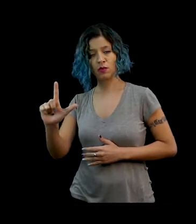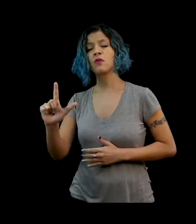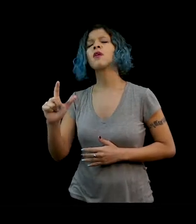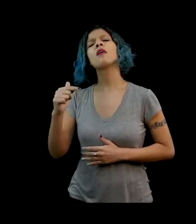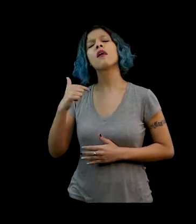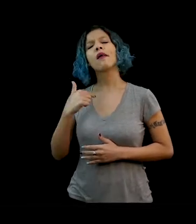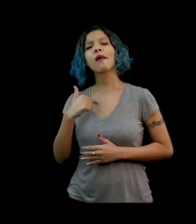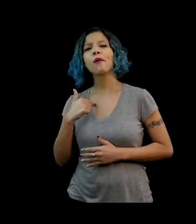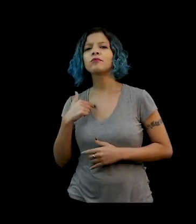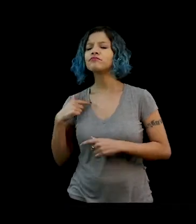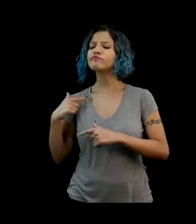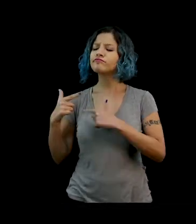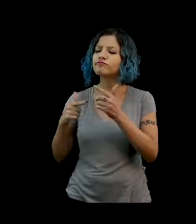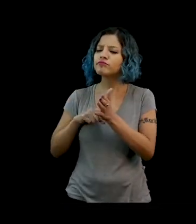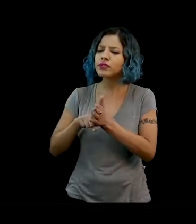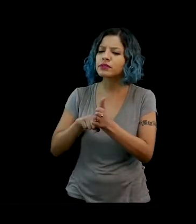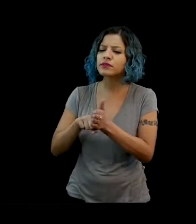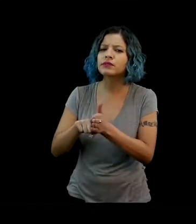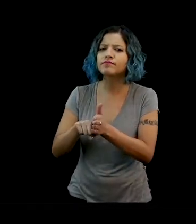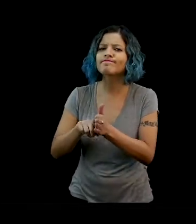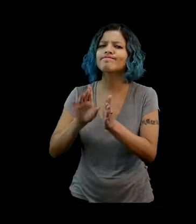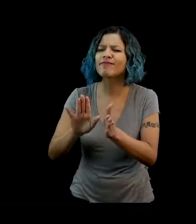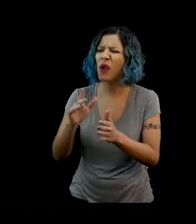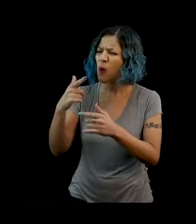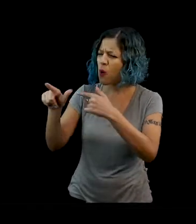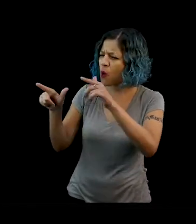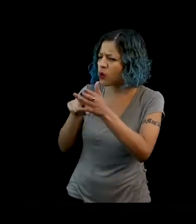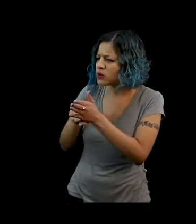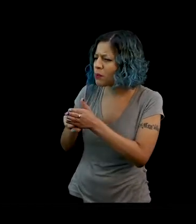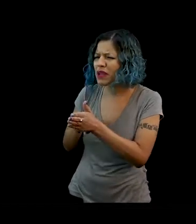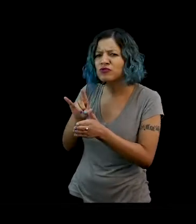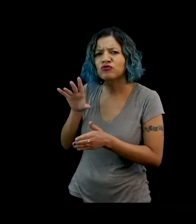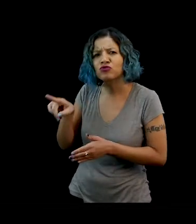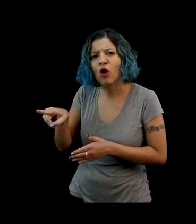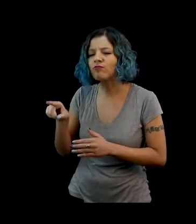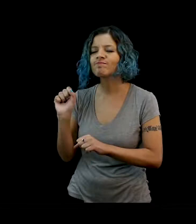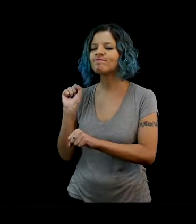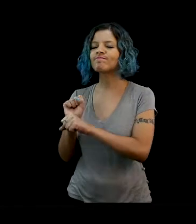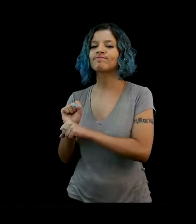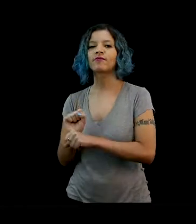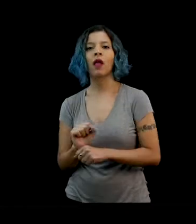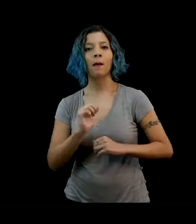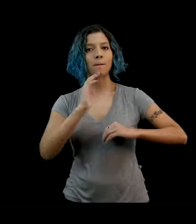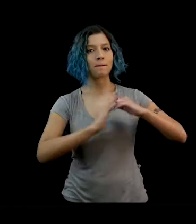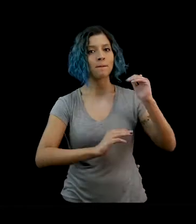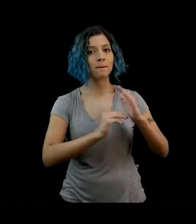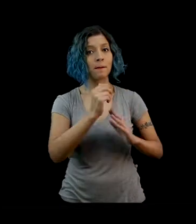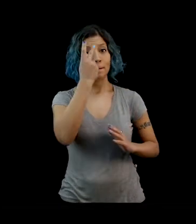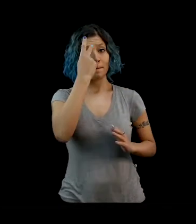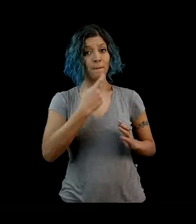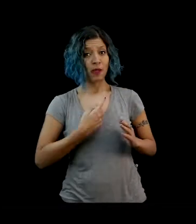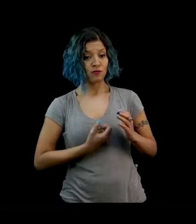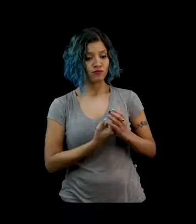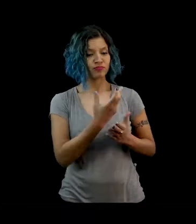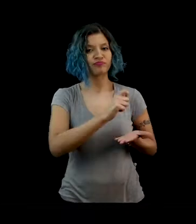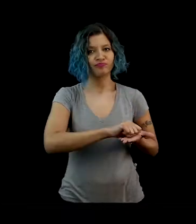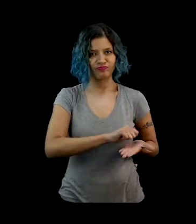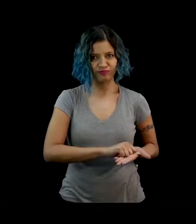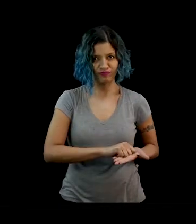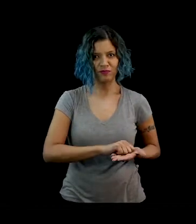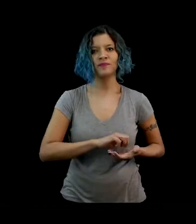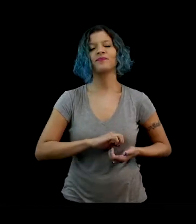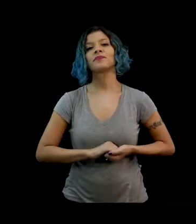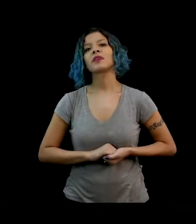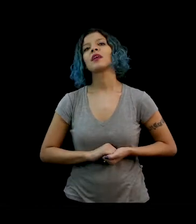só com quadrinhos aliseu parei de pesquisar e comecei a produzir então a minha atuação no momento se concentra